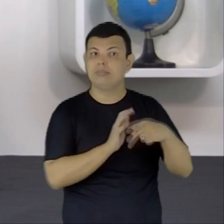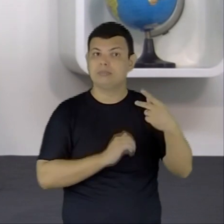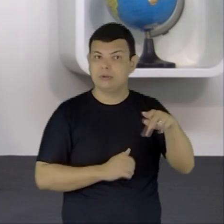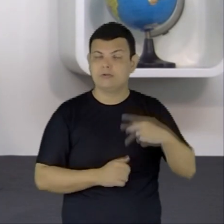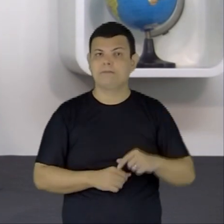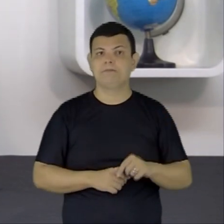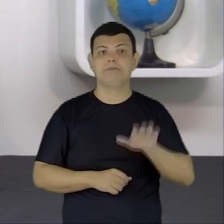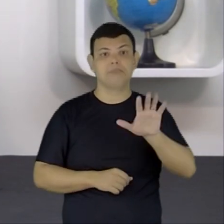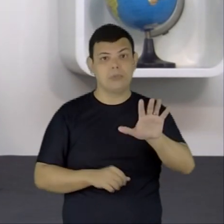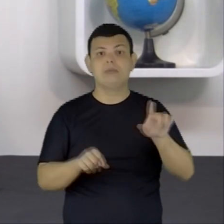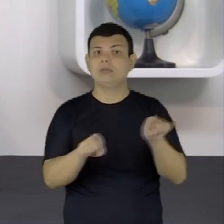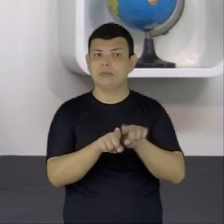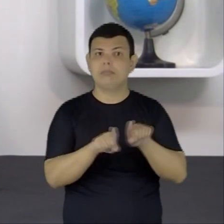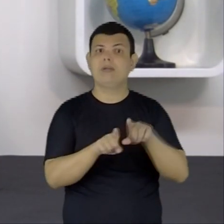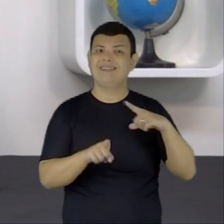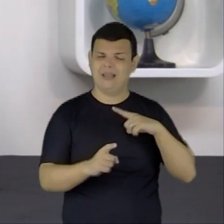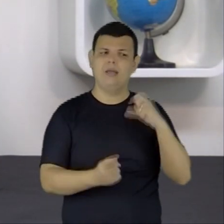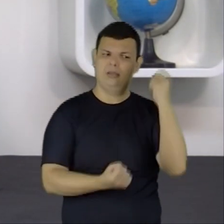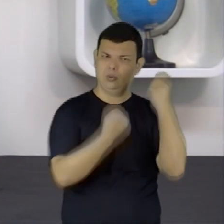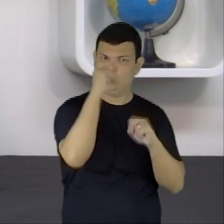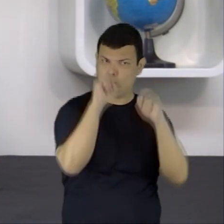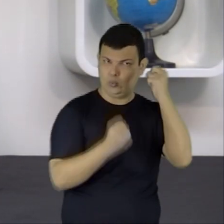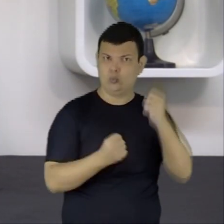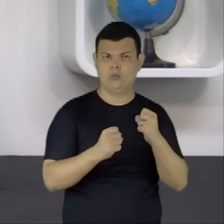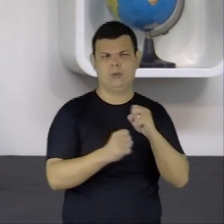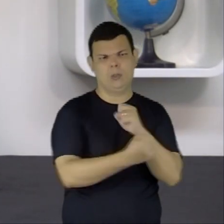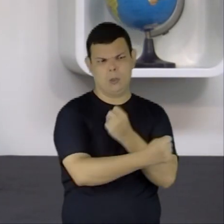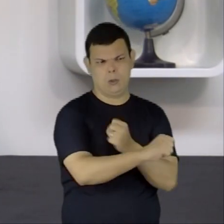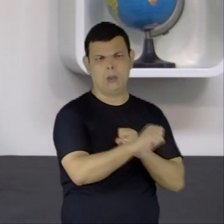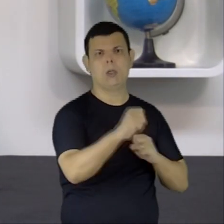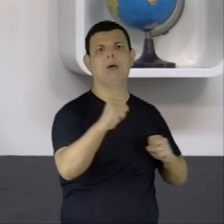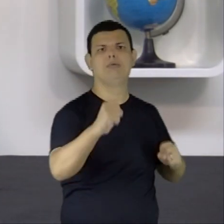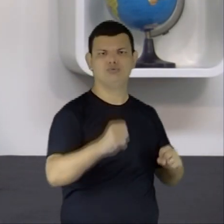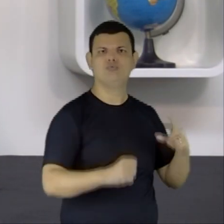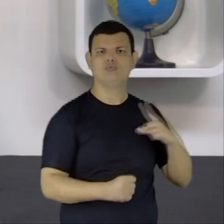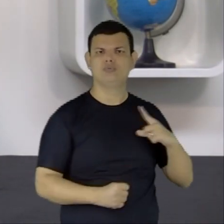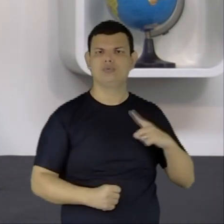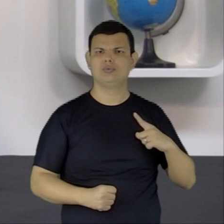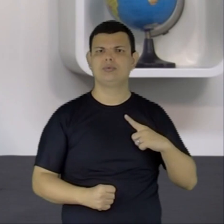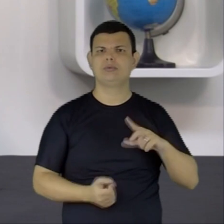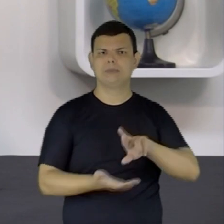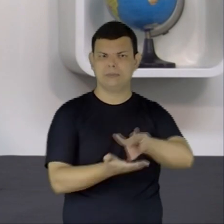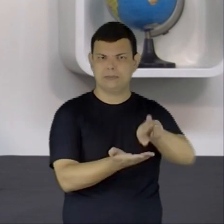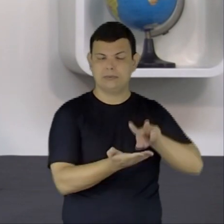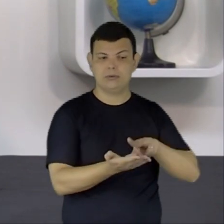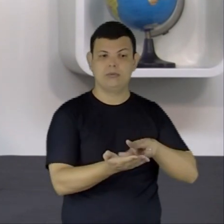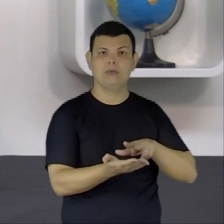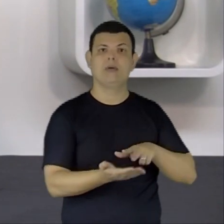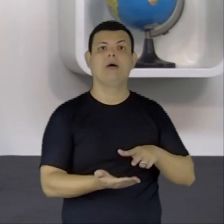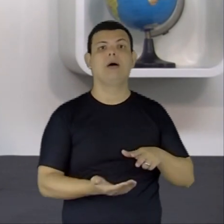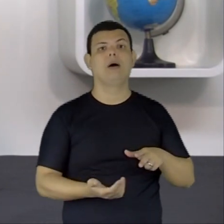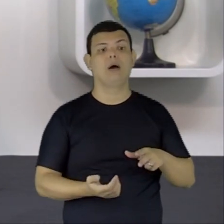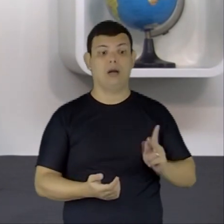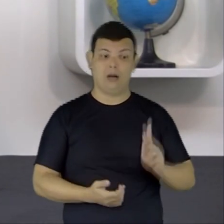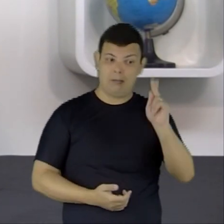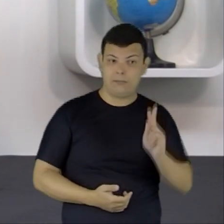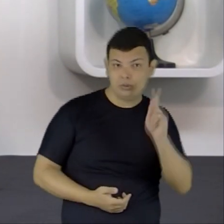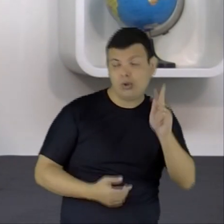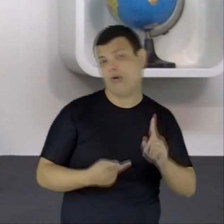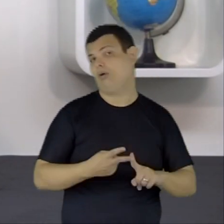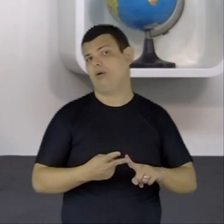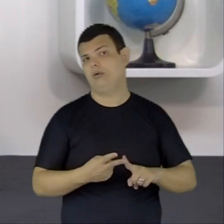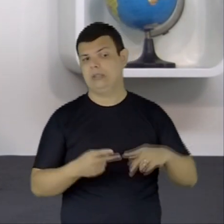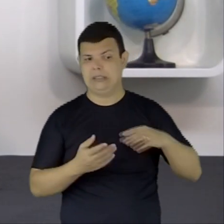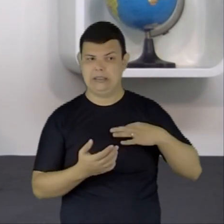lá também existem indústrias, tem polos industriais, né, tecido, a extração de petróleo, como nós já vimos nas aulas